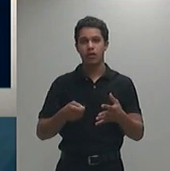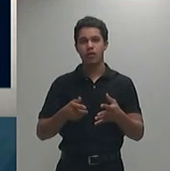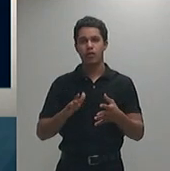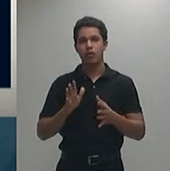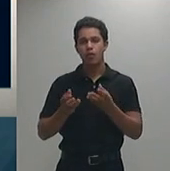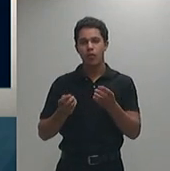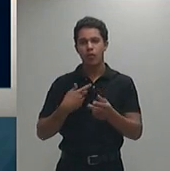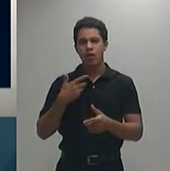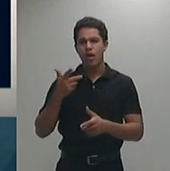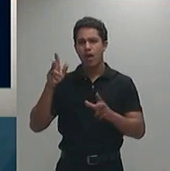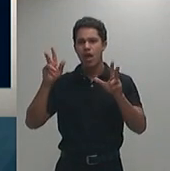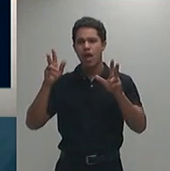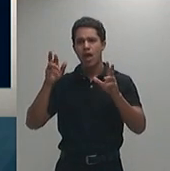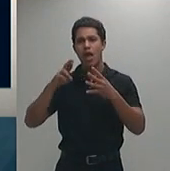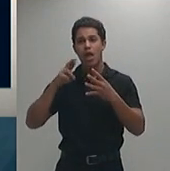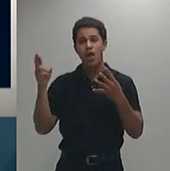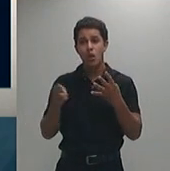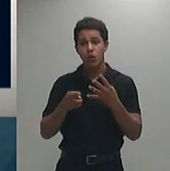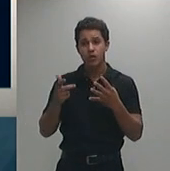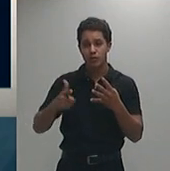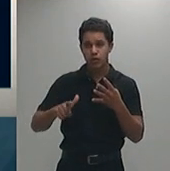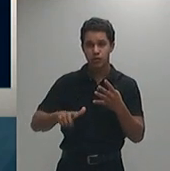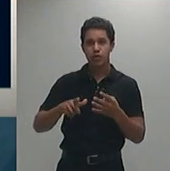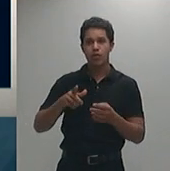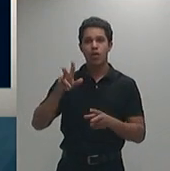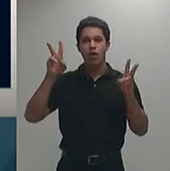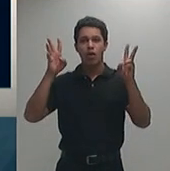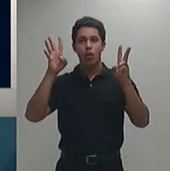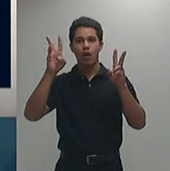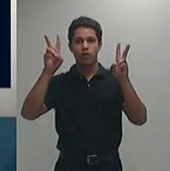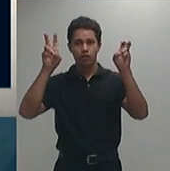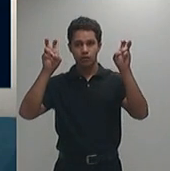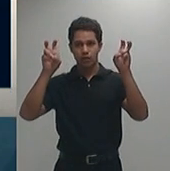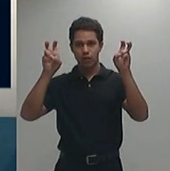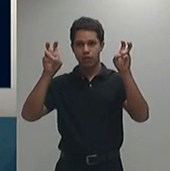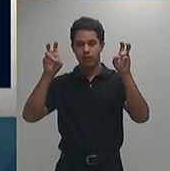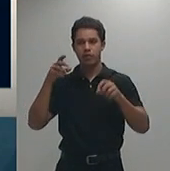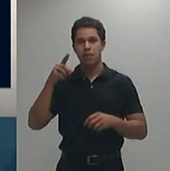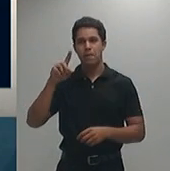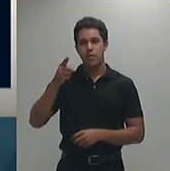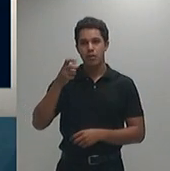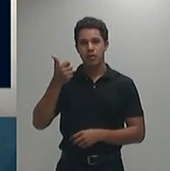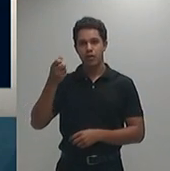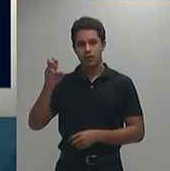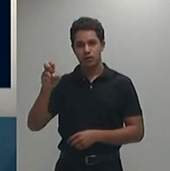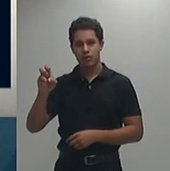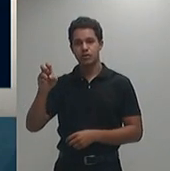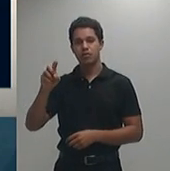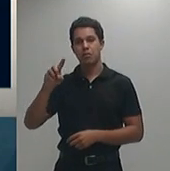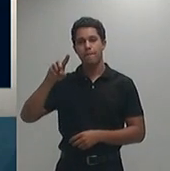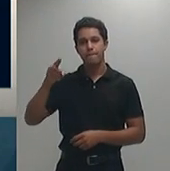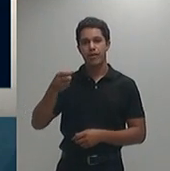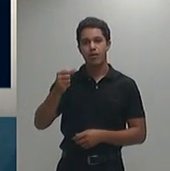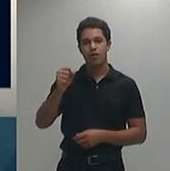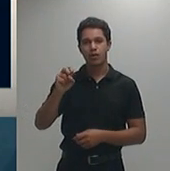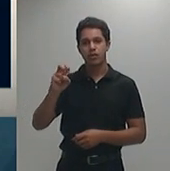quatro temas os temas 1015 1016 1065 e1085